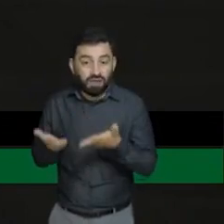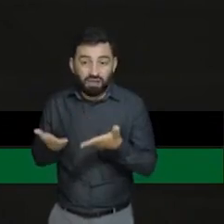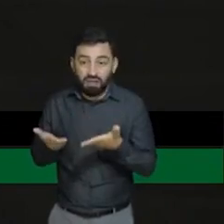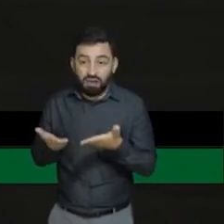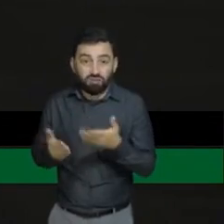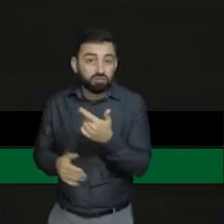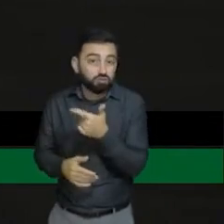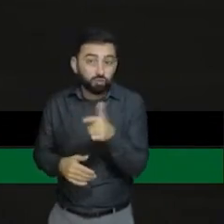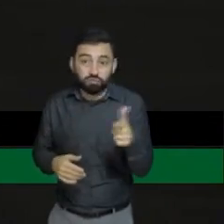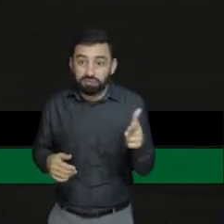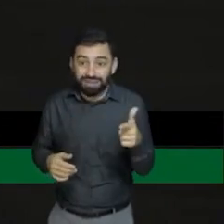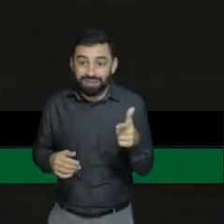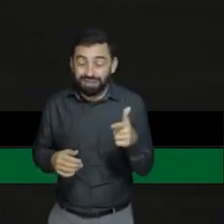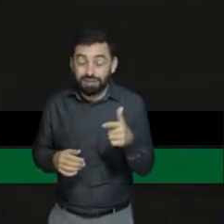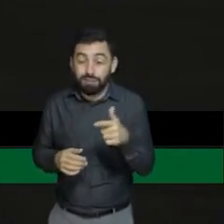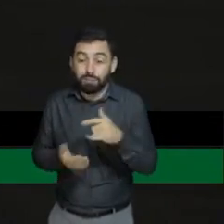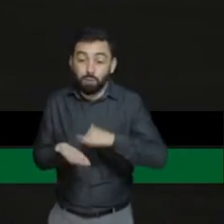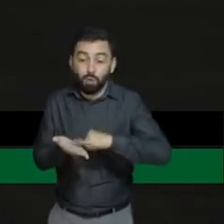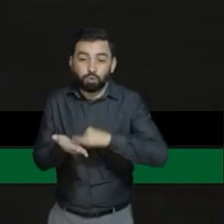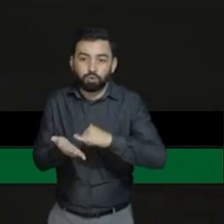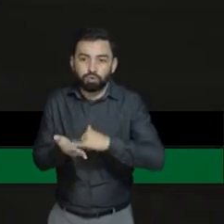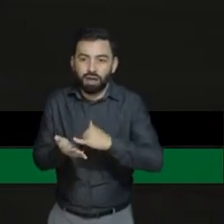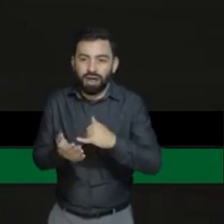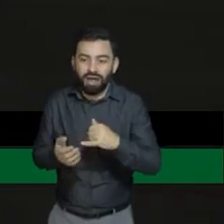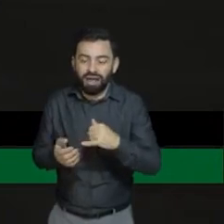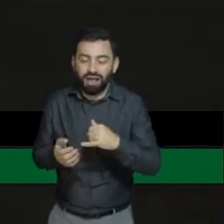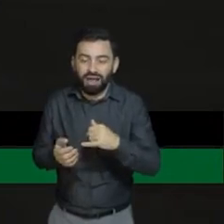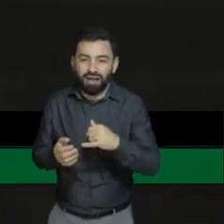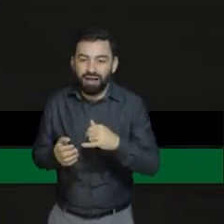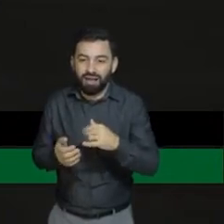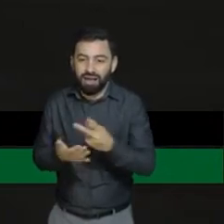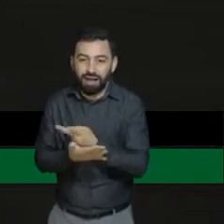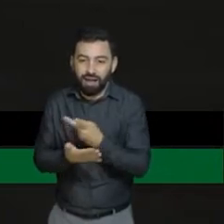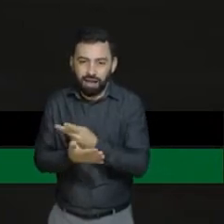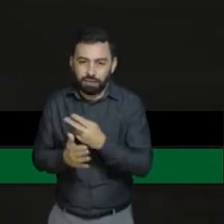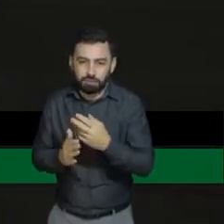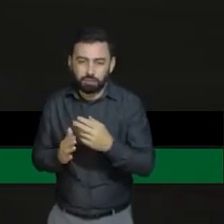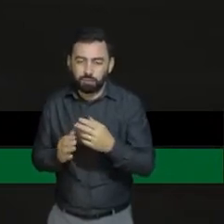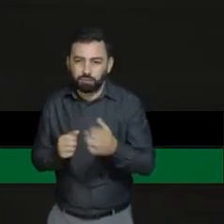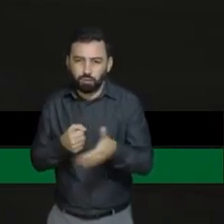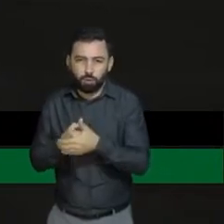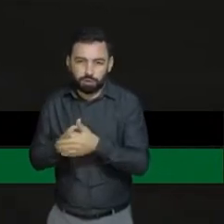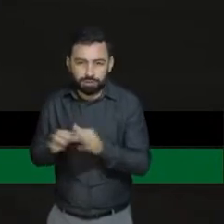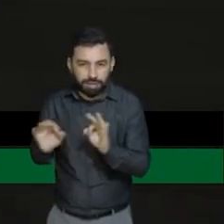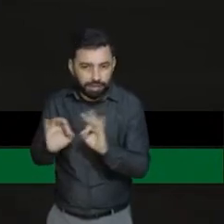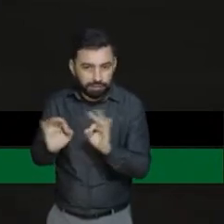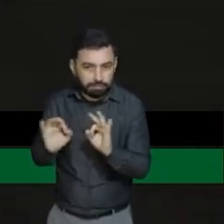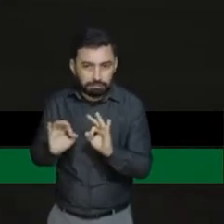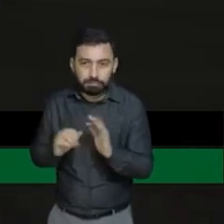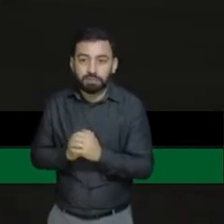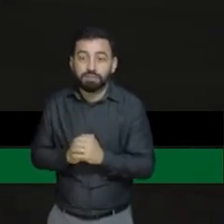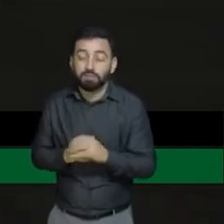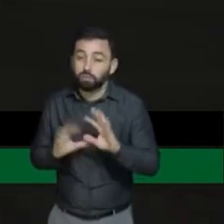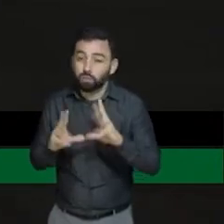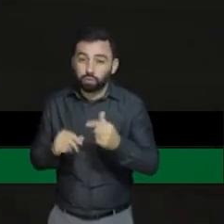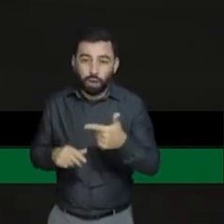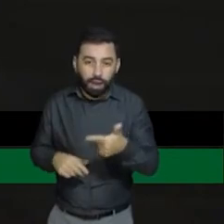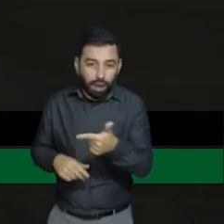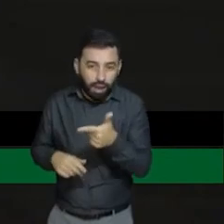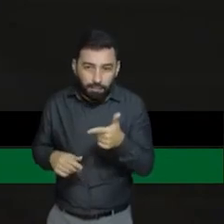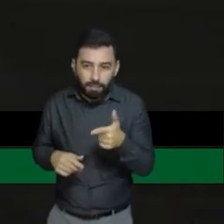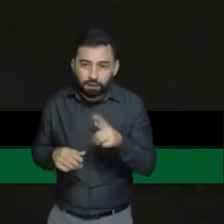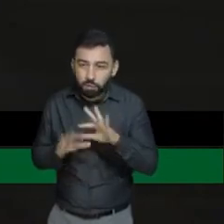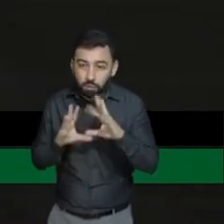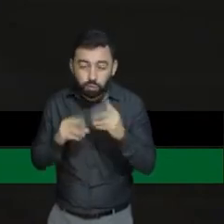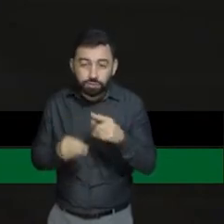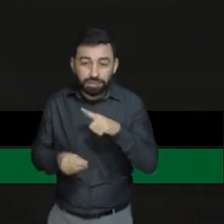tem como sonegar impostos. Então, cada munição, cada arma vendida, obrigatoriamente, a gente tem que emitir uma nota